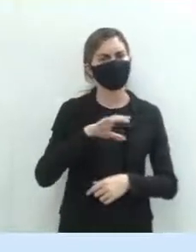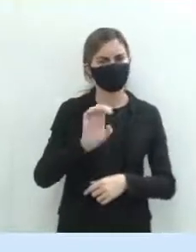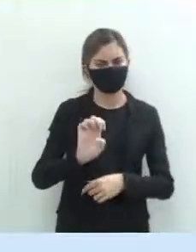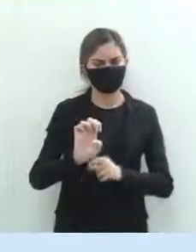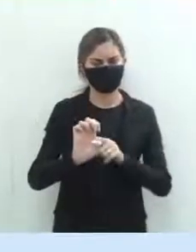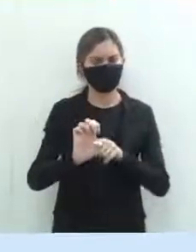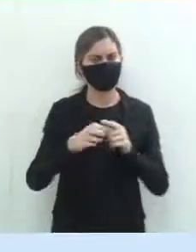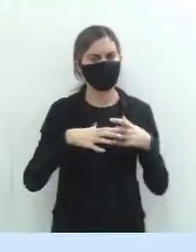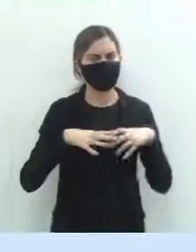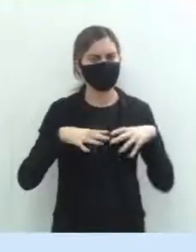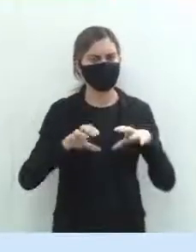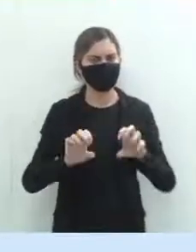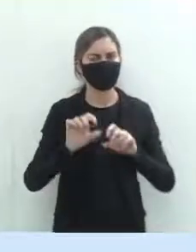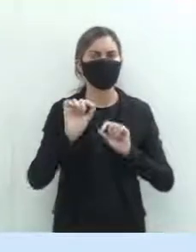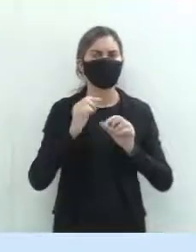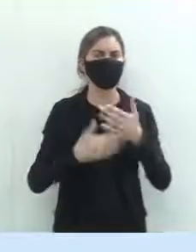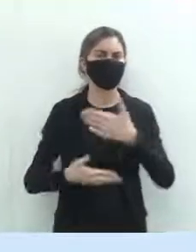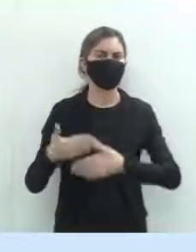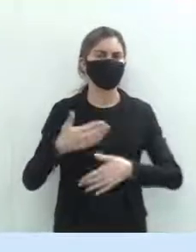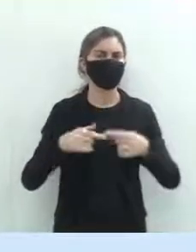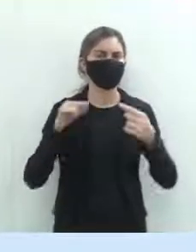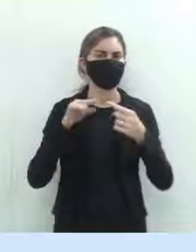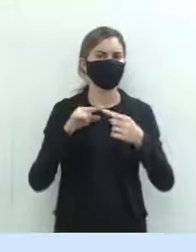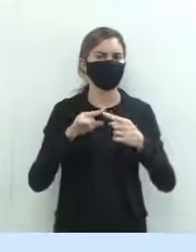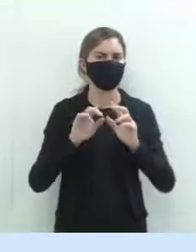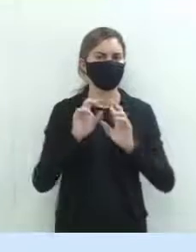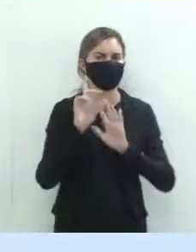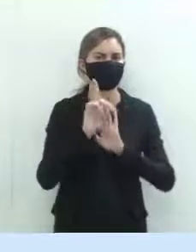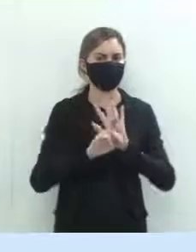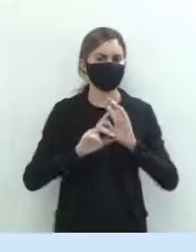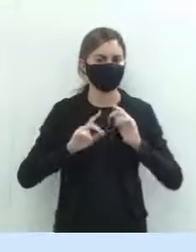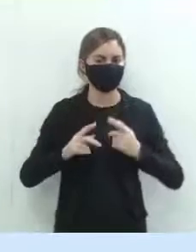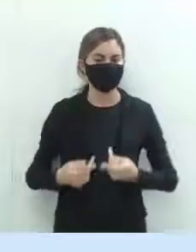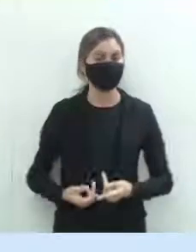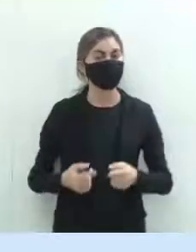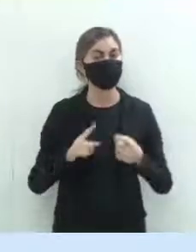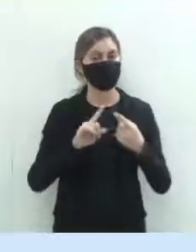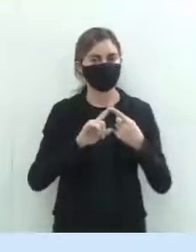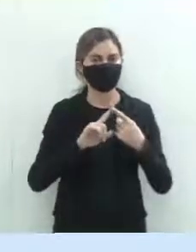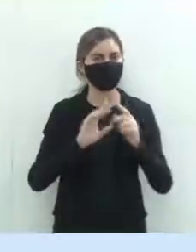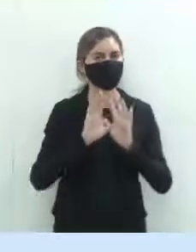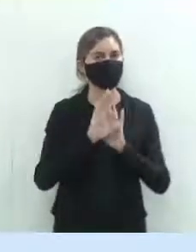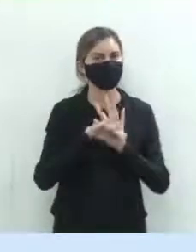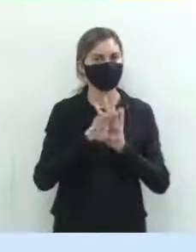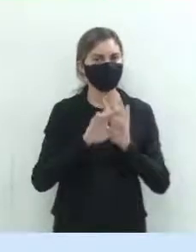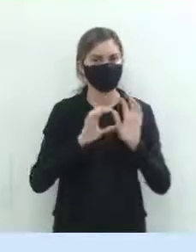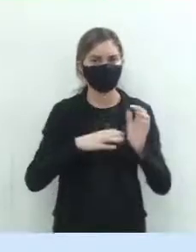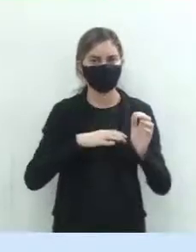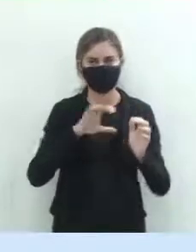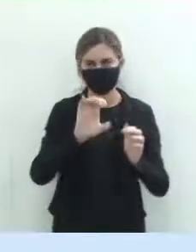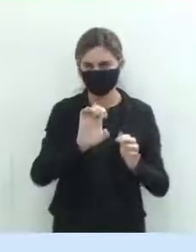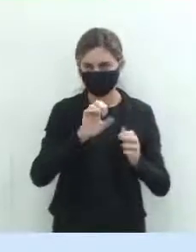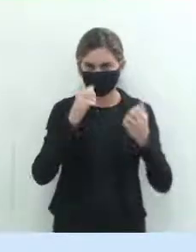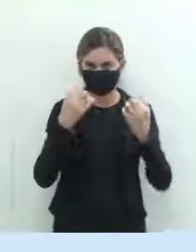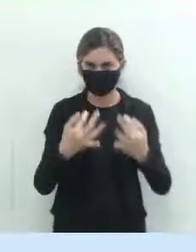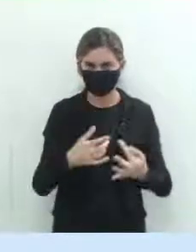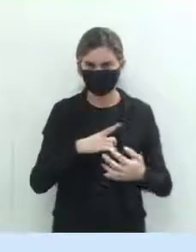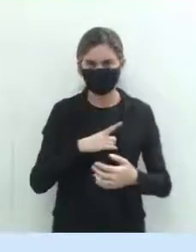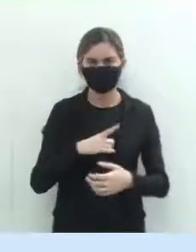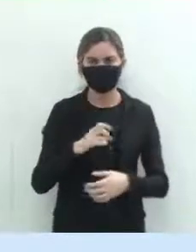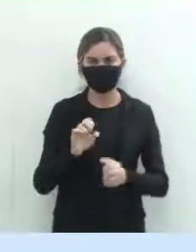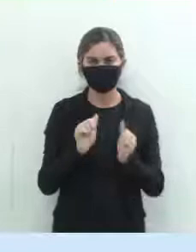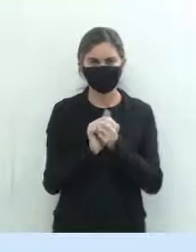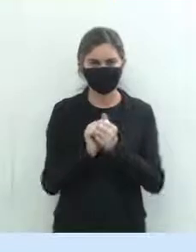da ética e qual a relação dela com os direitos humanos, mas vamos focar primeiro no conceito de ética. Fechado? Vamos lá,